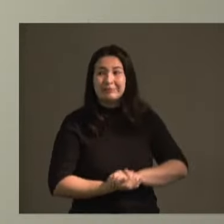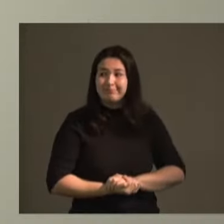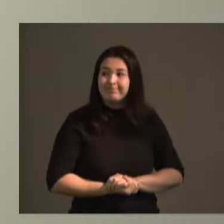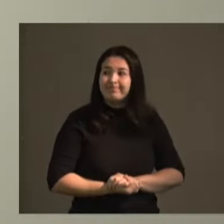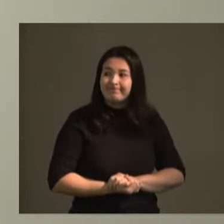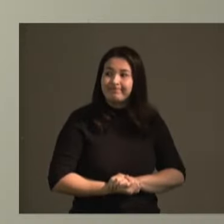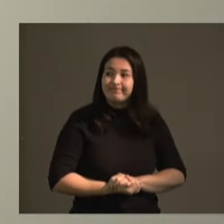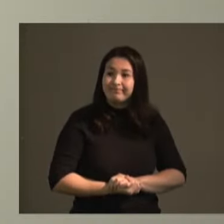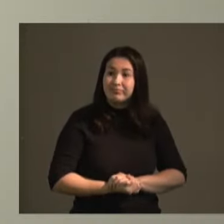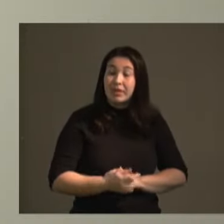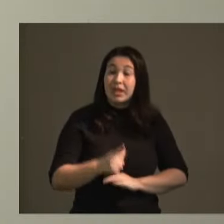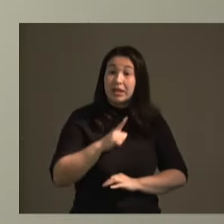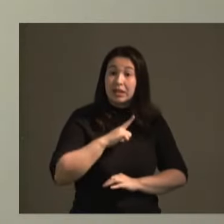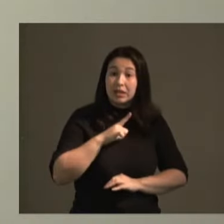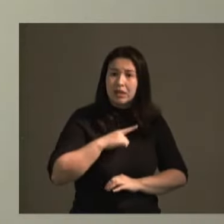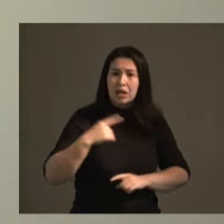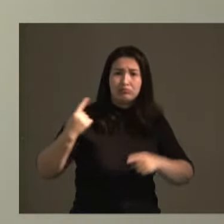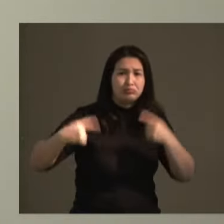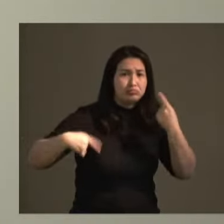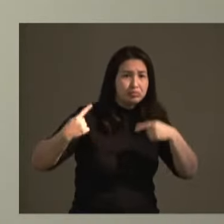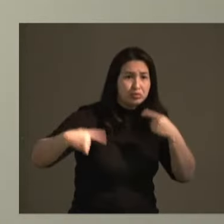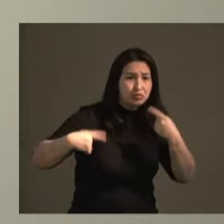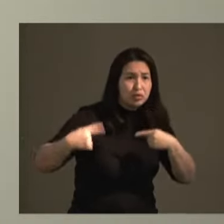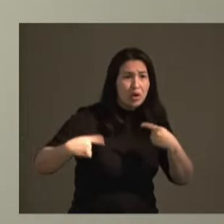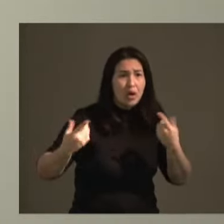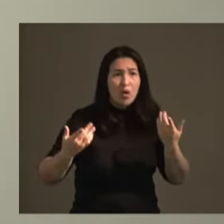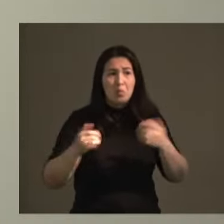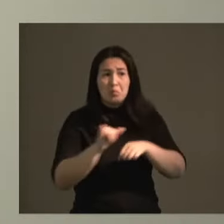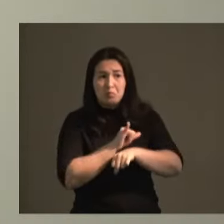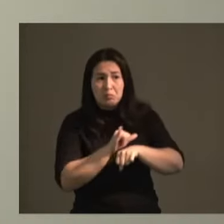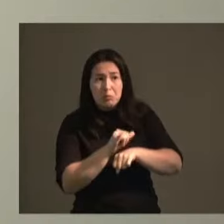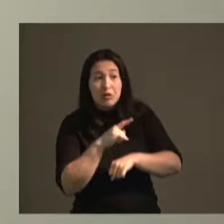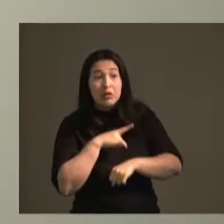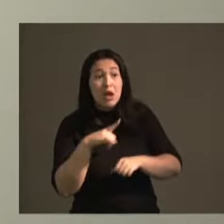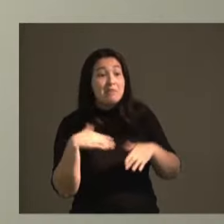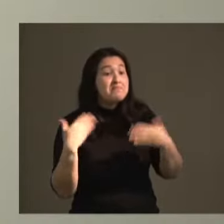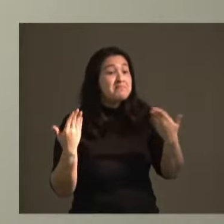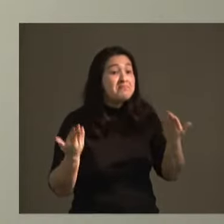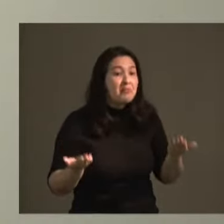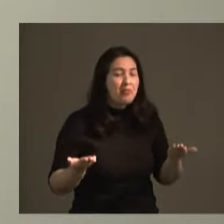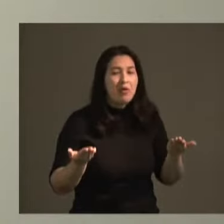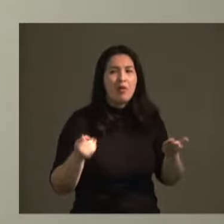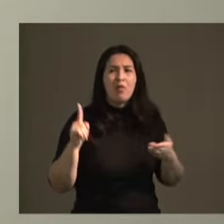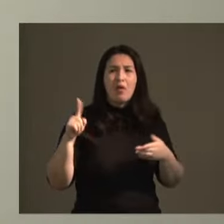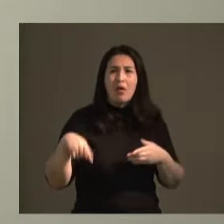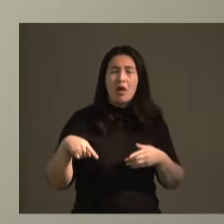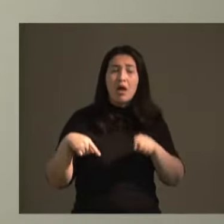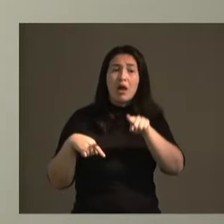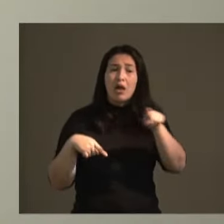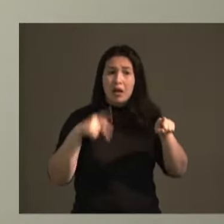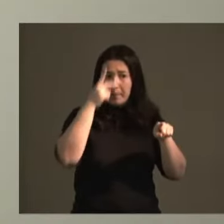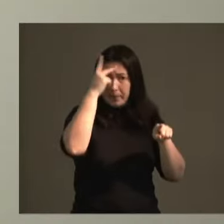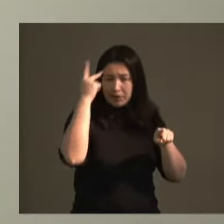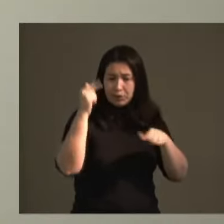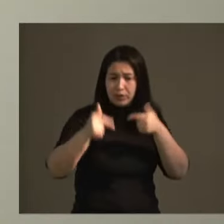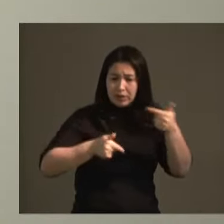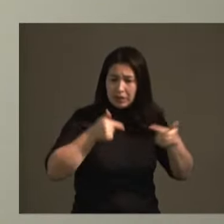possível, né, se teve algum tipo de discussão nessa estratégia, qual seria essa perspectiva desses profissionais de